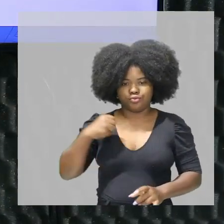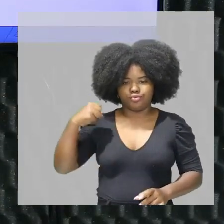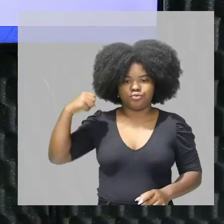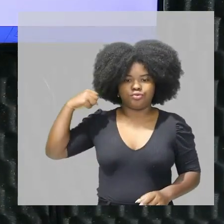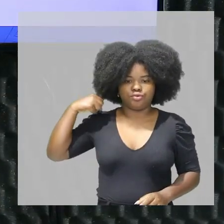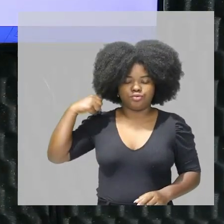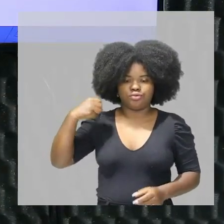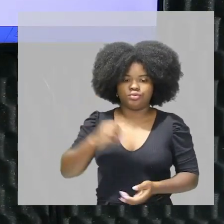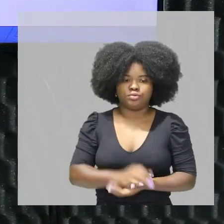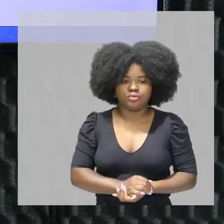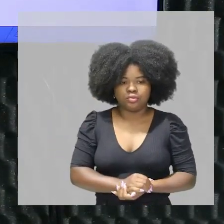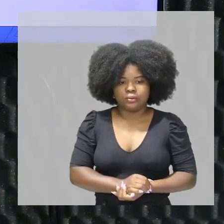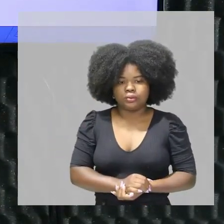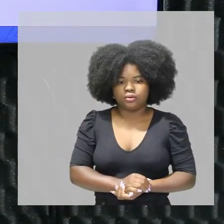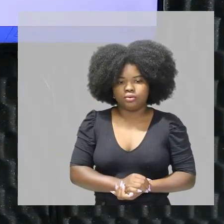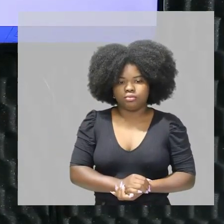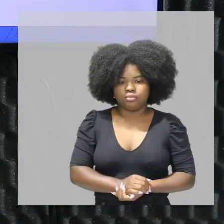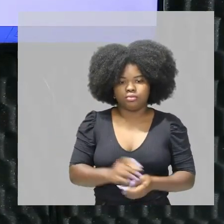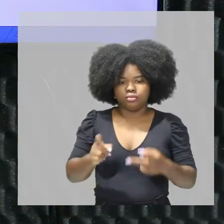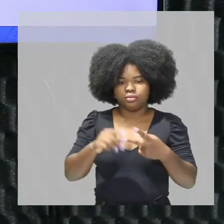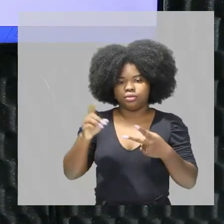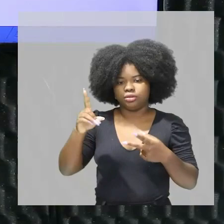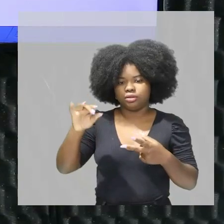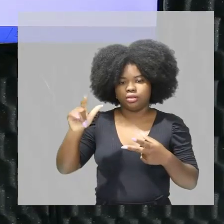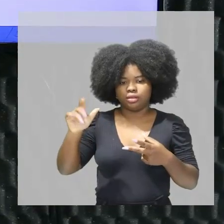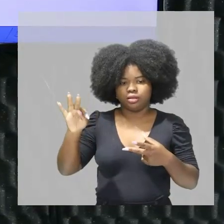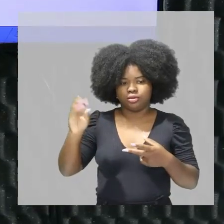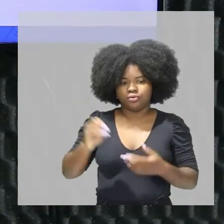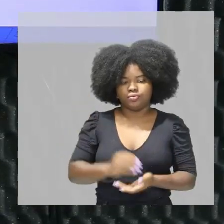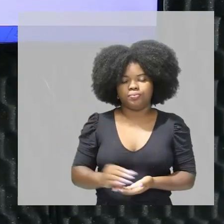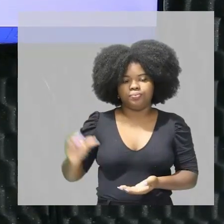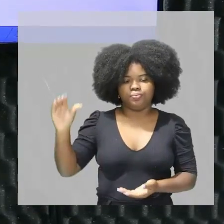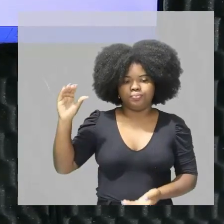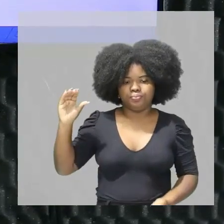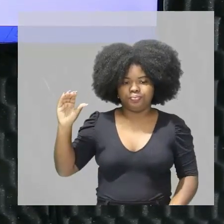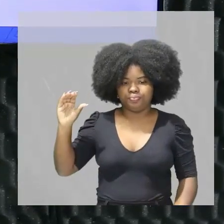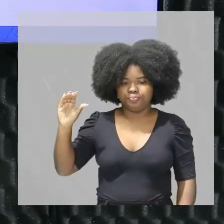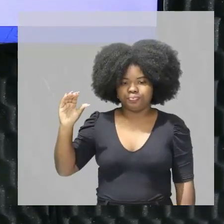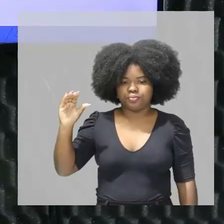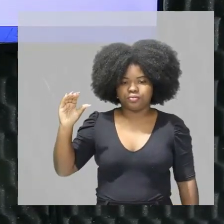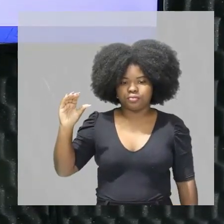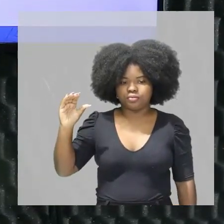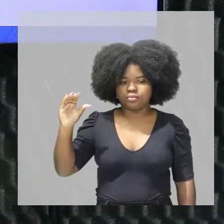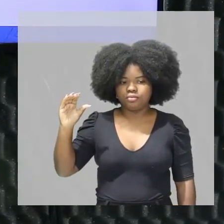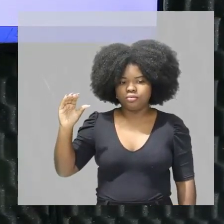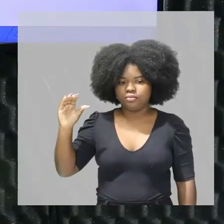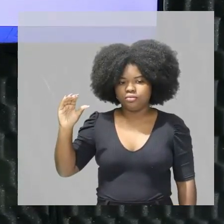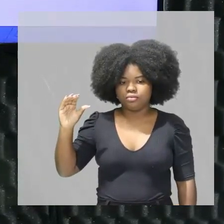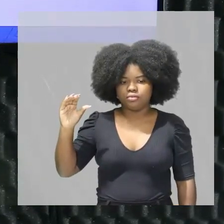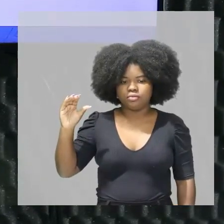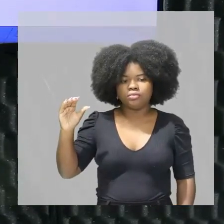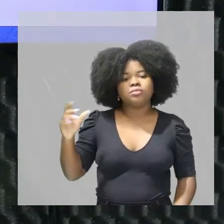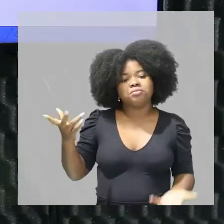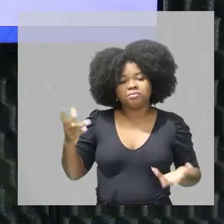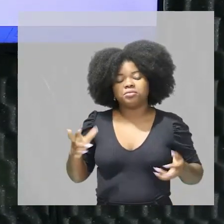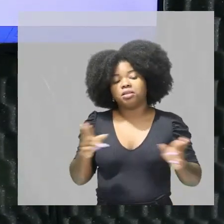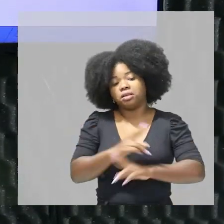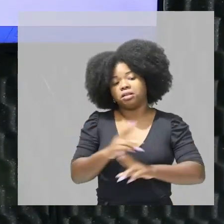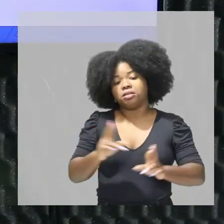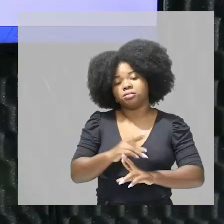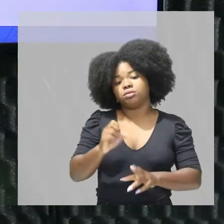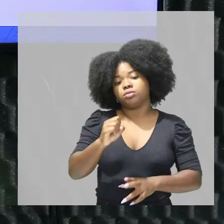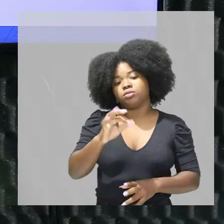vocês mais conhecem que são ironia eutica relativação do Saber verdadeiro isso aqui fica mais para o sofistas